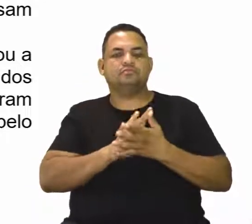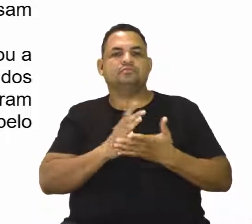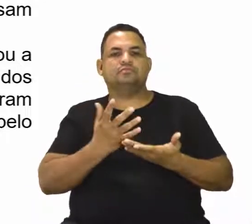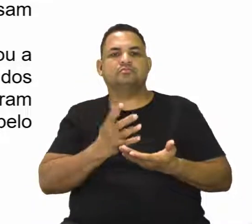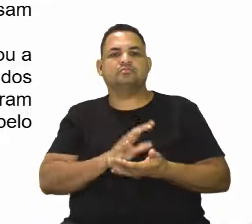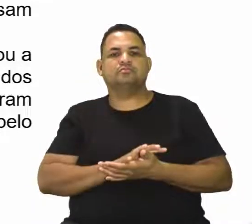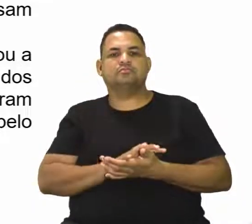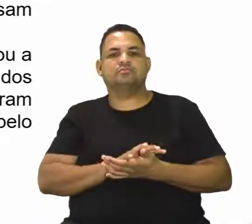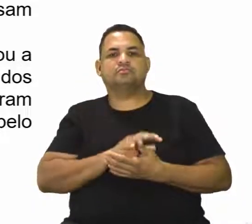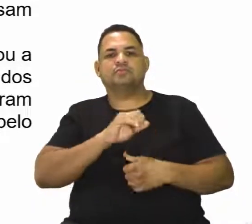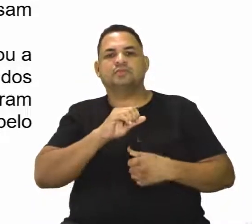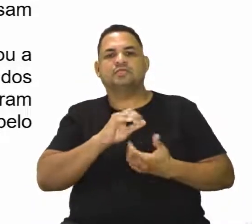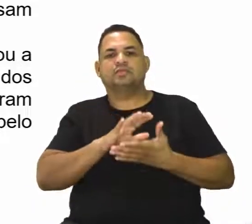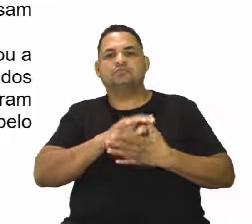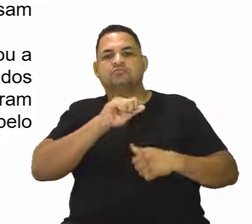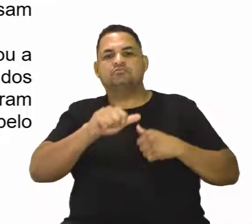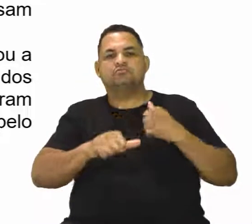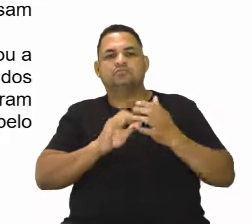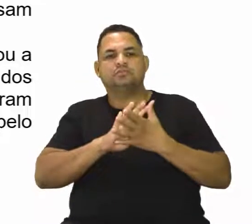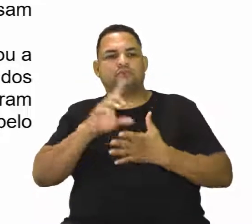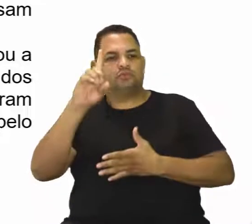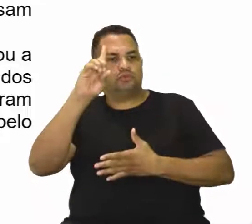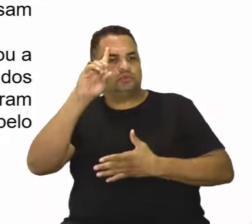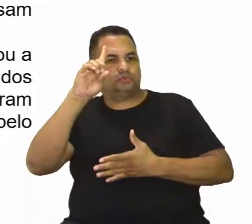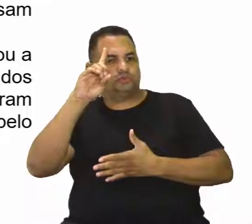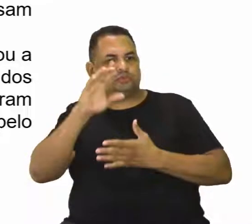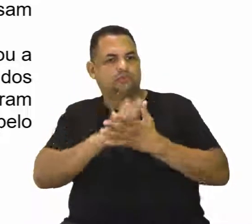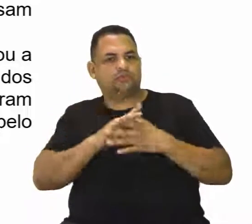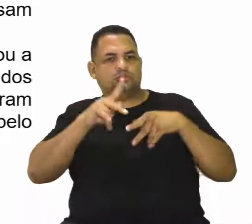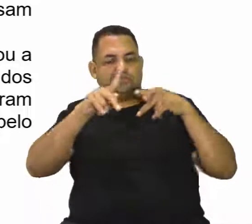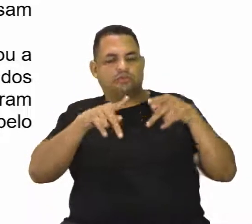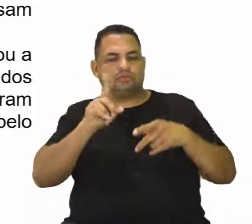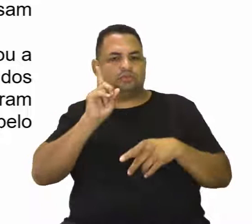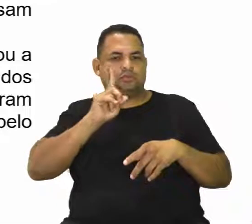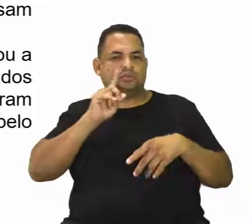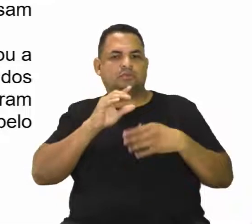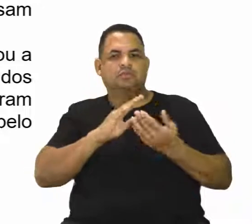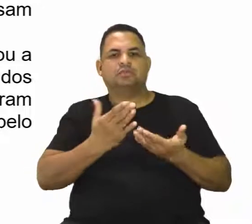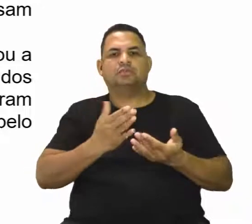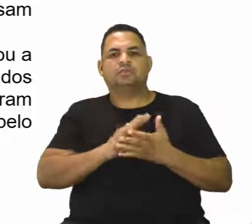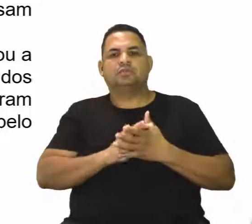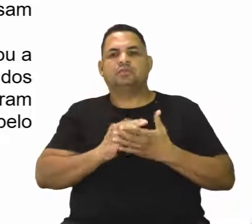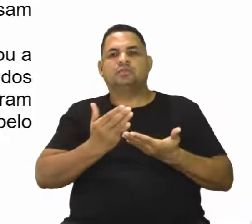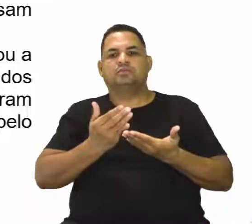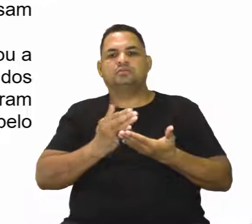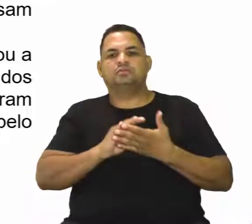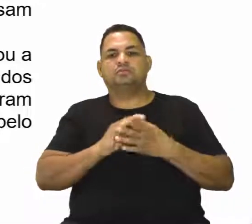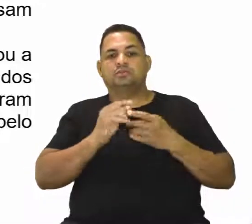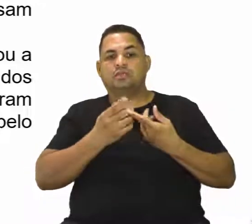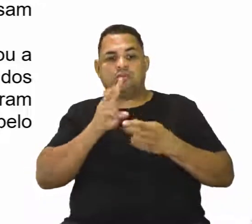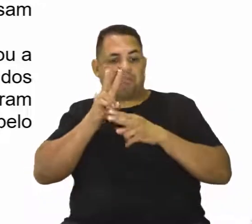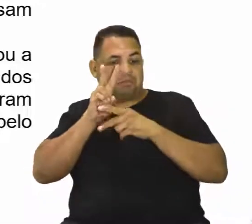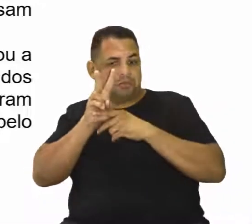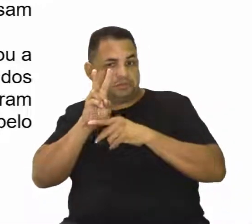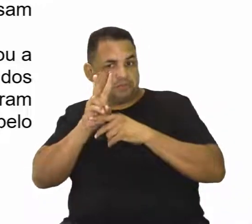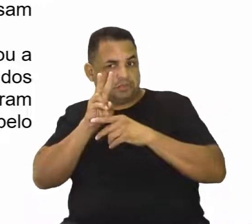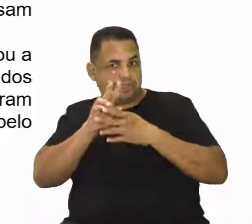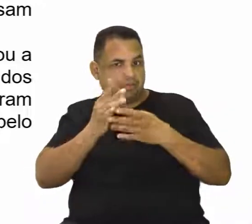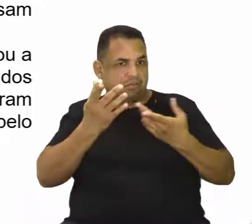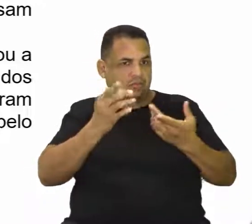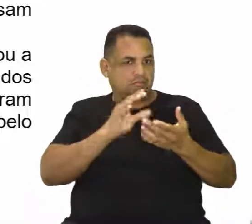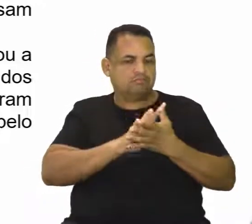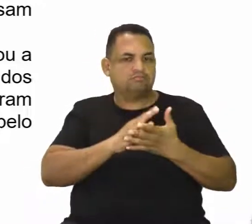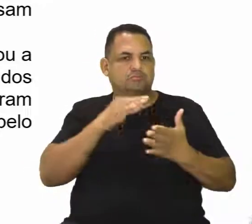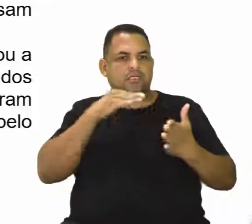terroristas provocaram mudanças no cotidiano da população norte-americana como o crescimento da vigilância